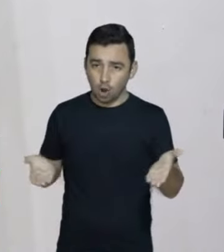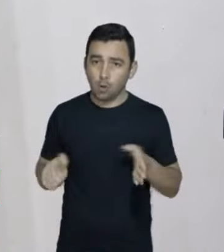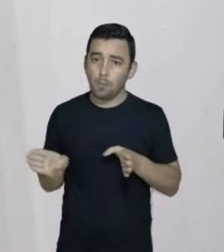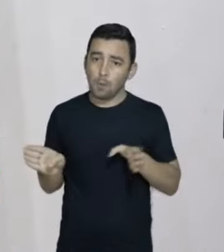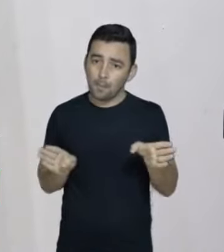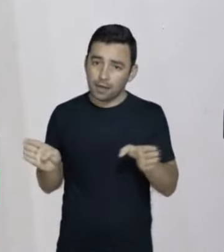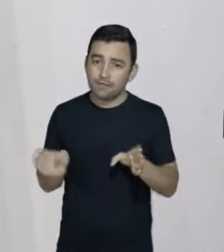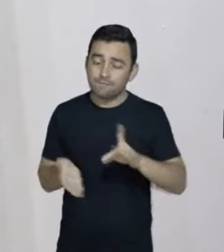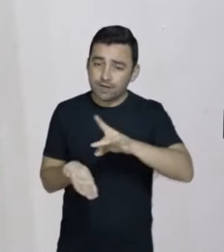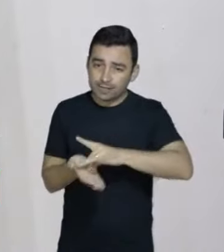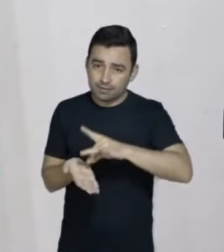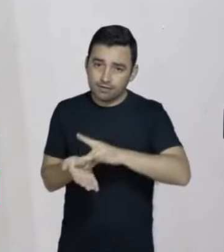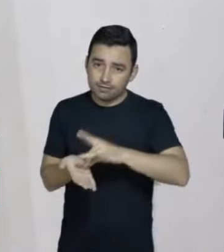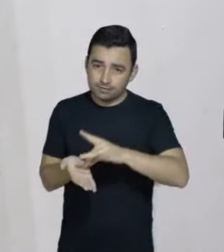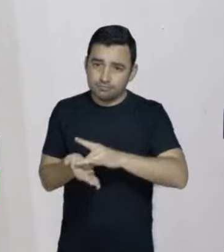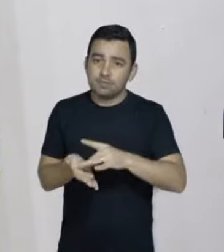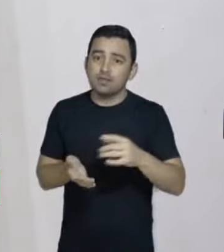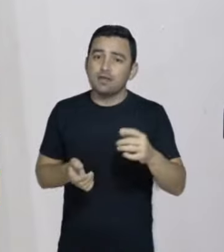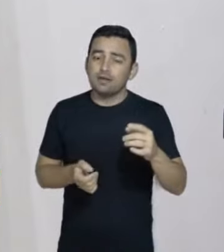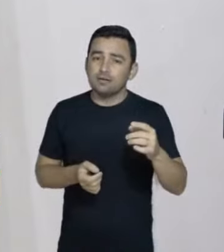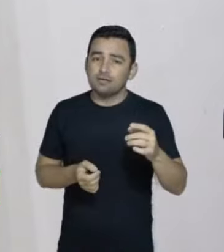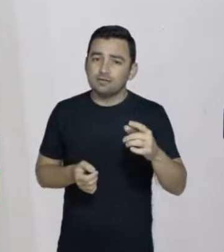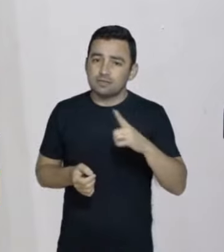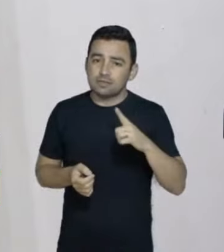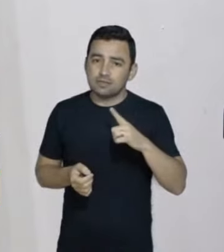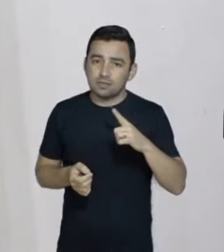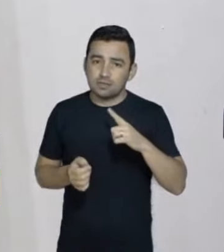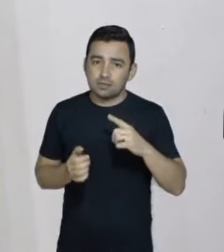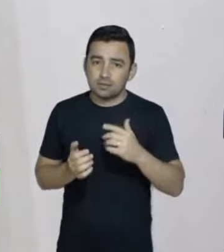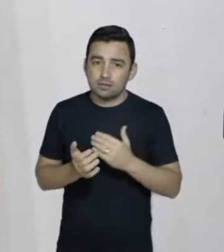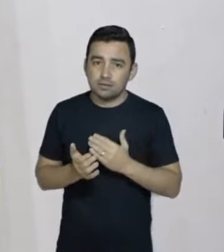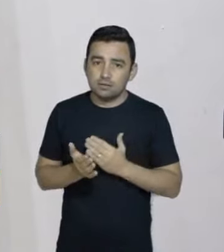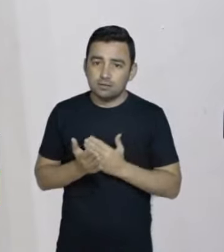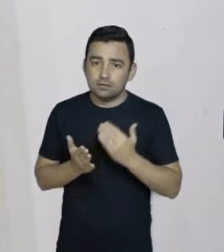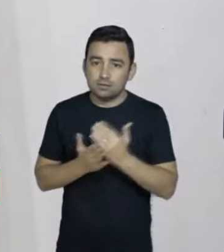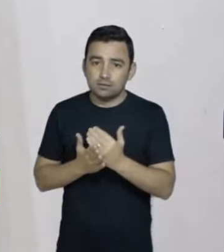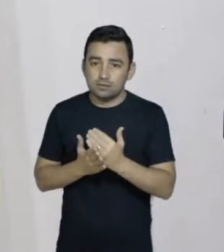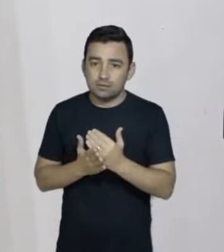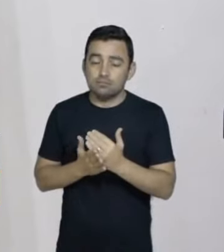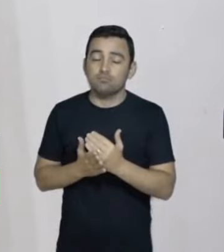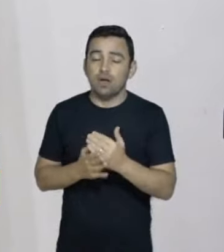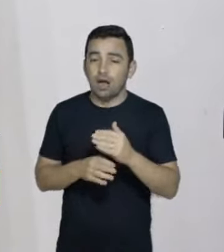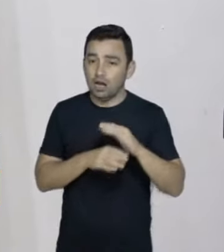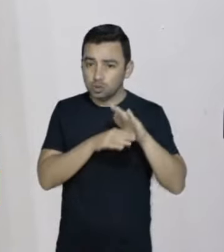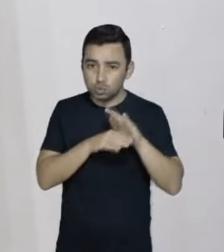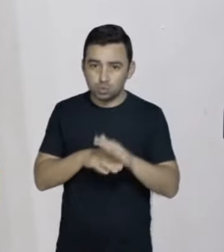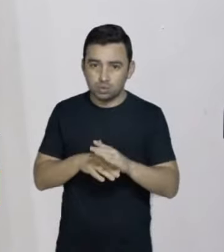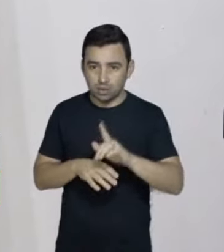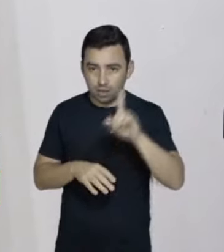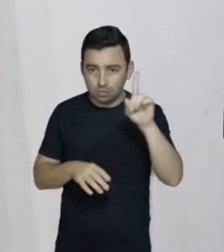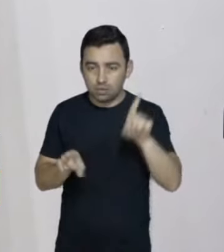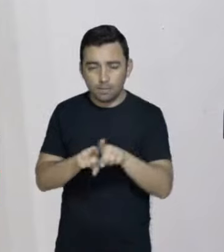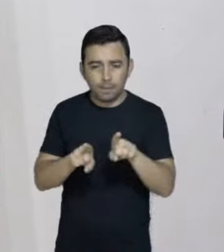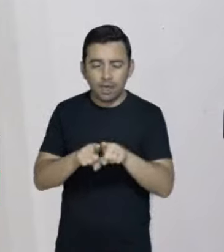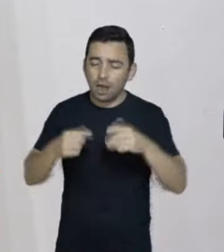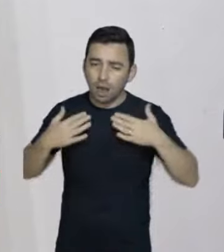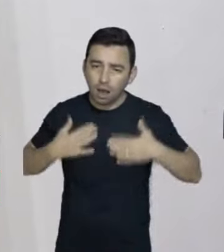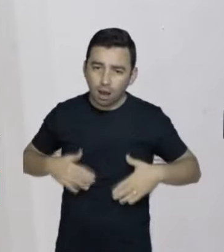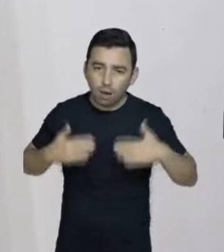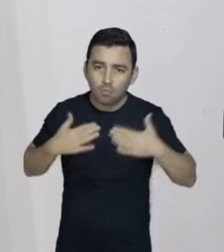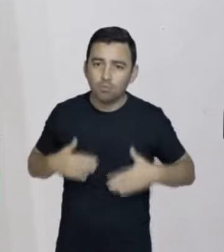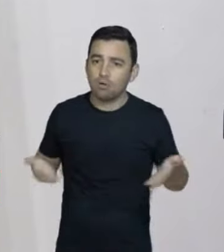de recebermos, além do influxo, de influxos, bons influxos, lá de cima, é de manter a serenidade e de